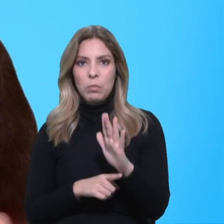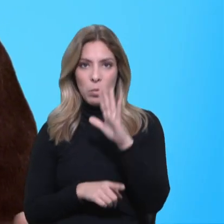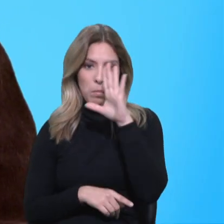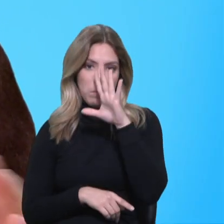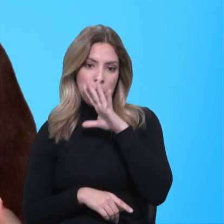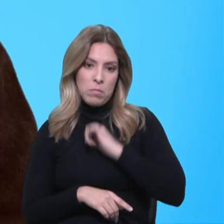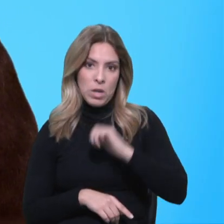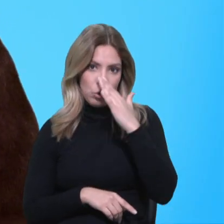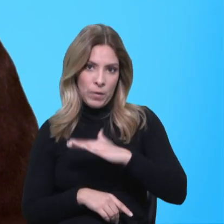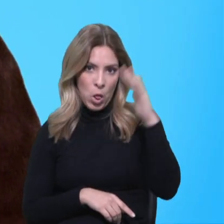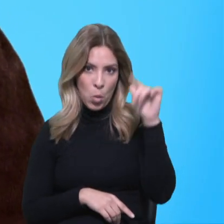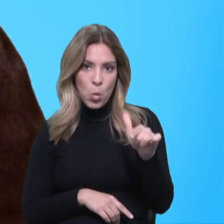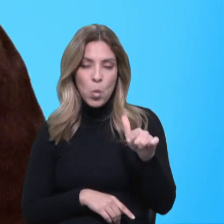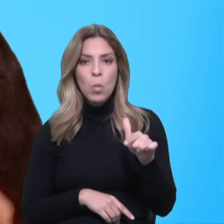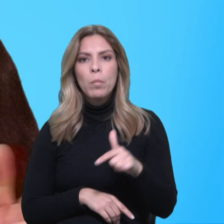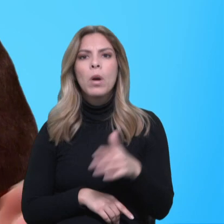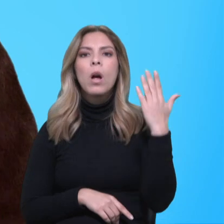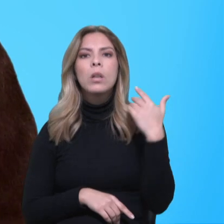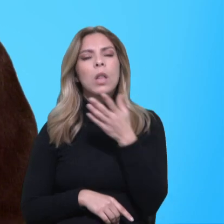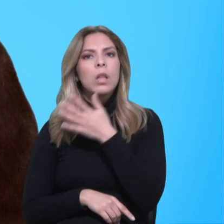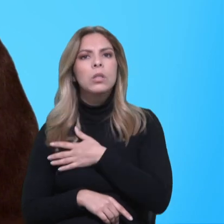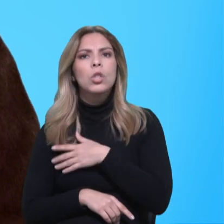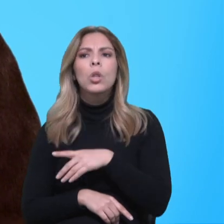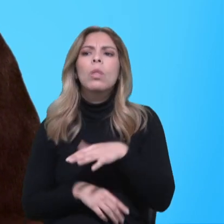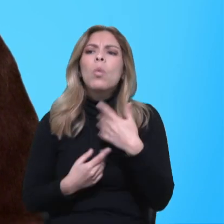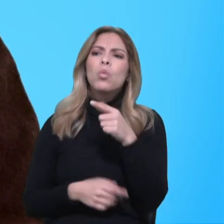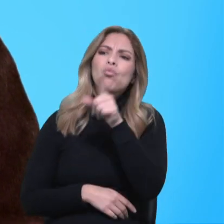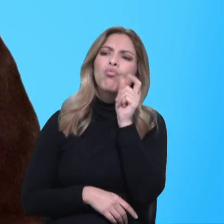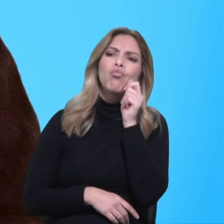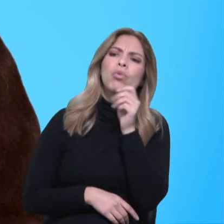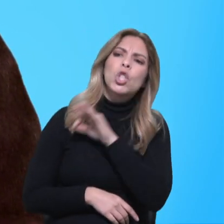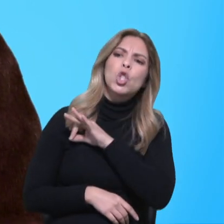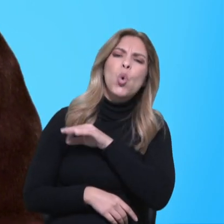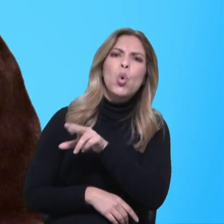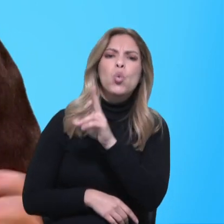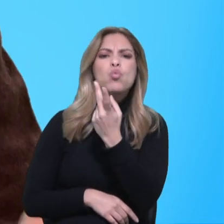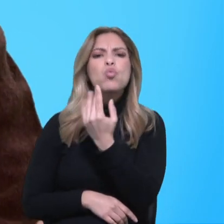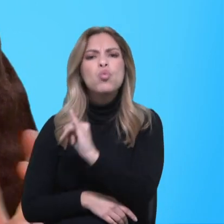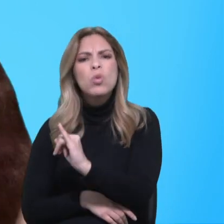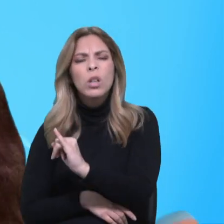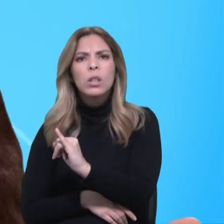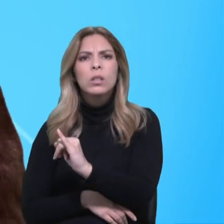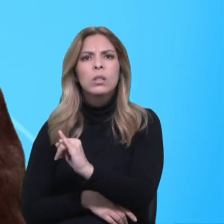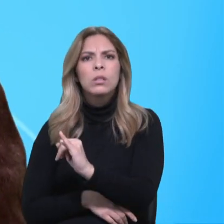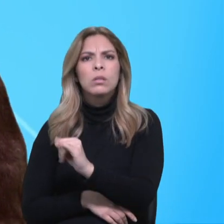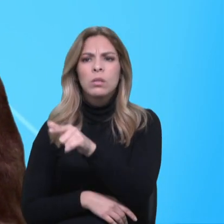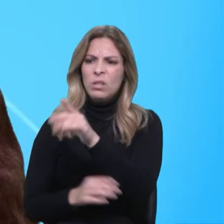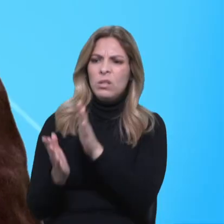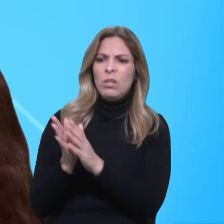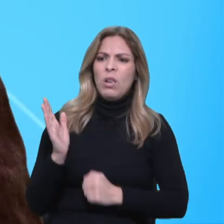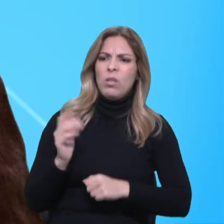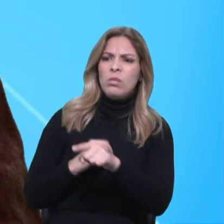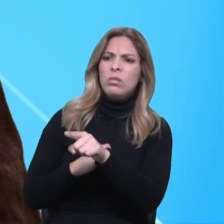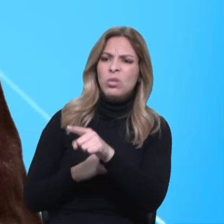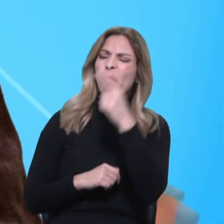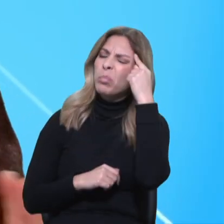velho, há uns tempos, dizia-me: então aquele senhor, o Rui, quando ele percebeu que ele era católico, ele disse: mas eu julgava que ele